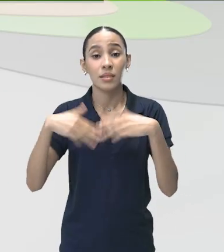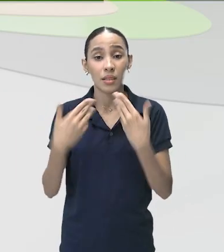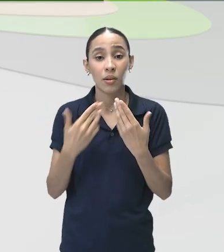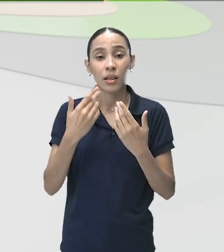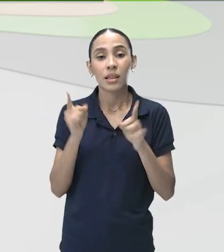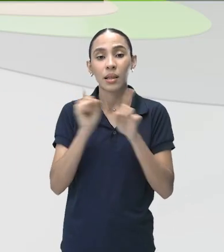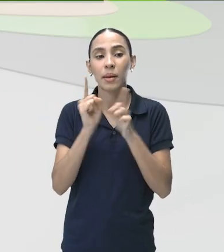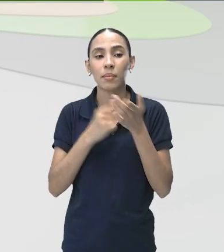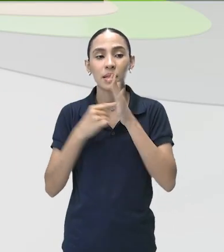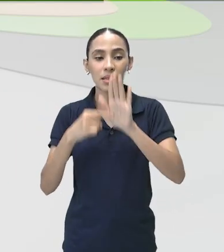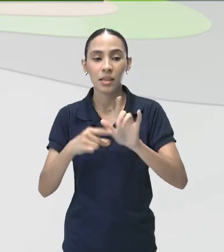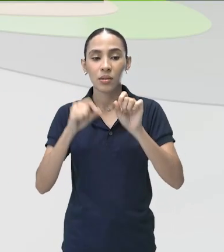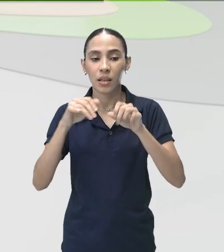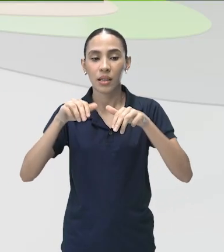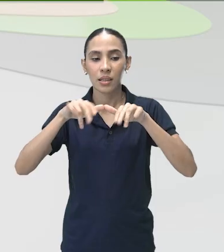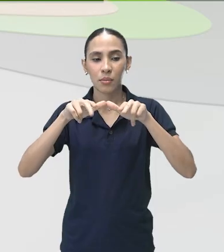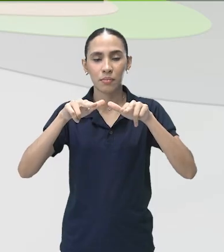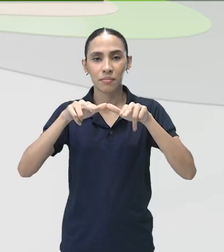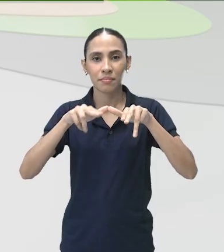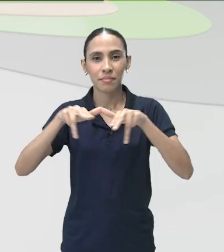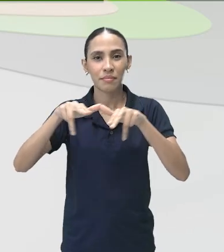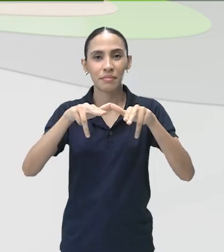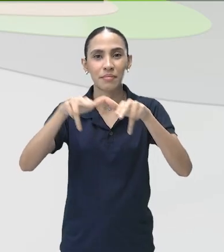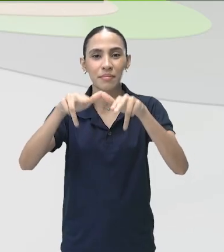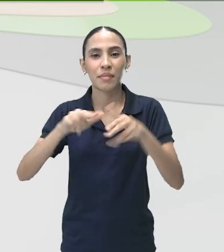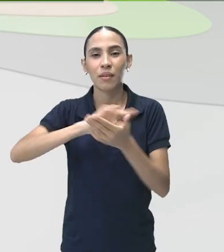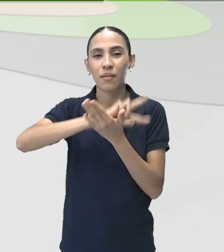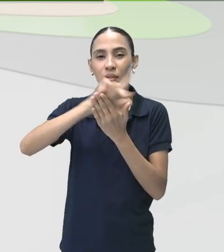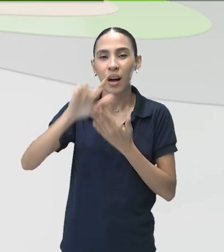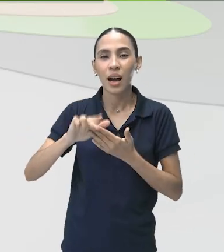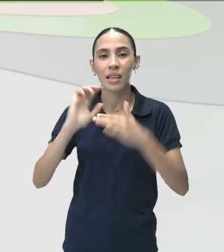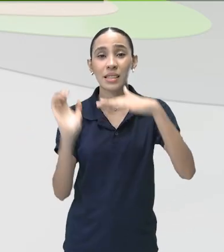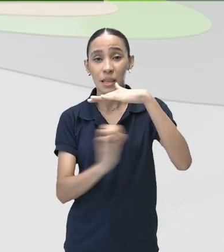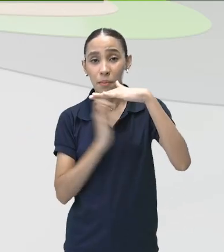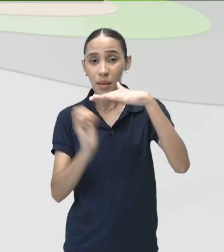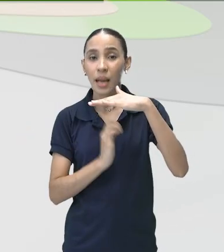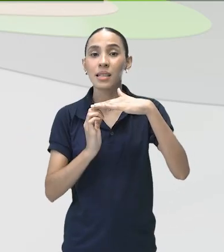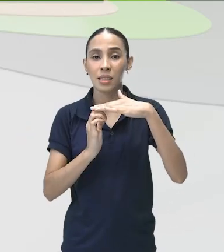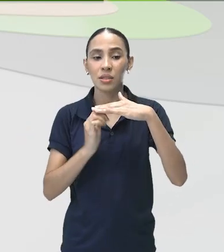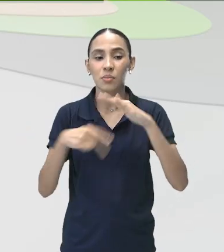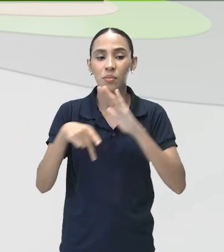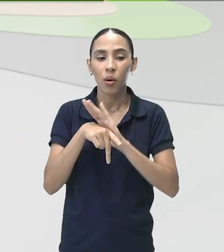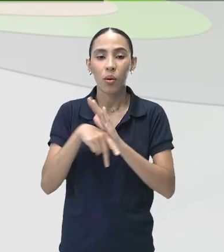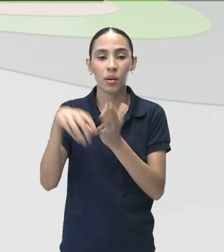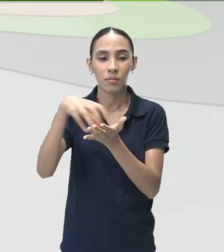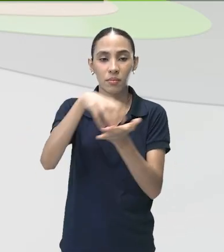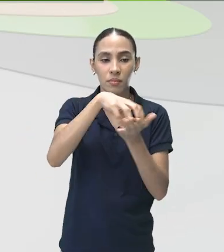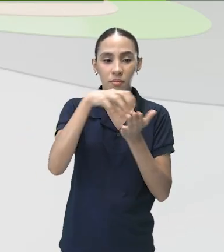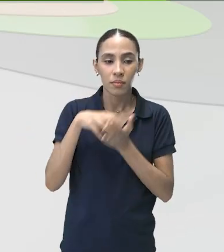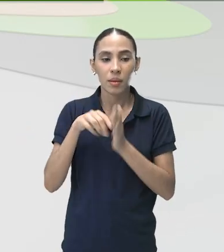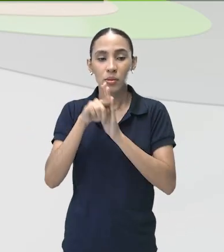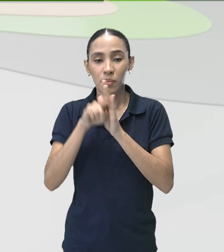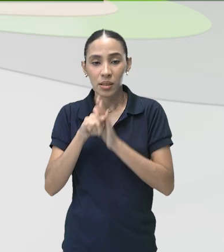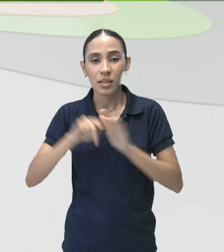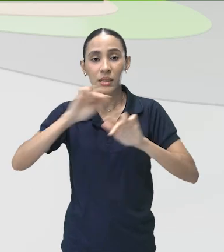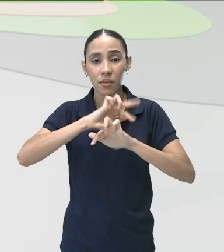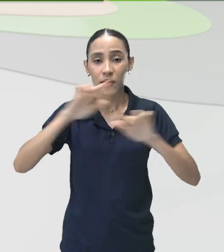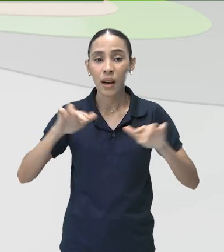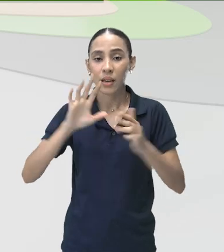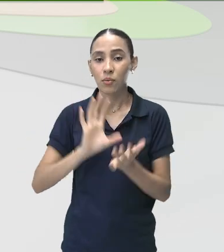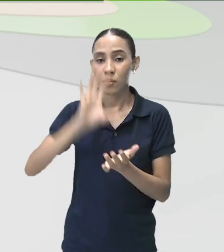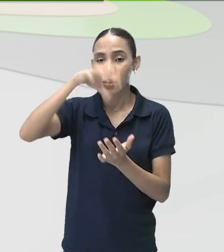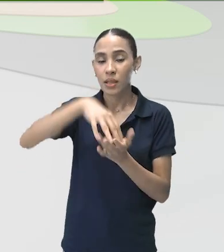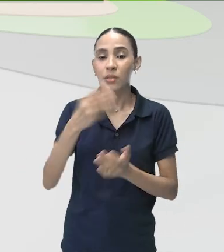resultando de uma colaboração entre várias agências espaciais. Ela serve como um centro